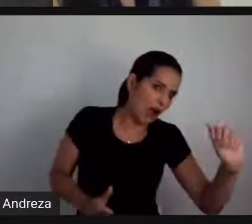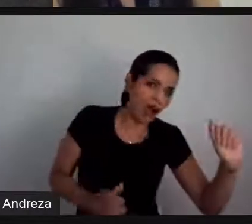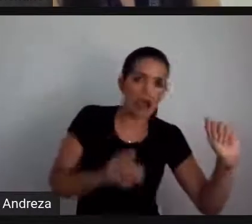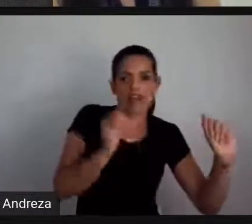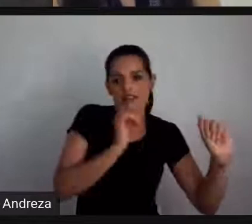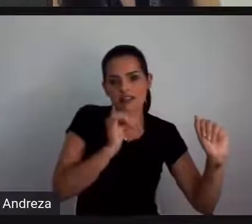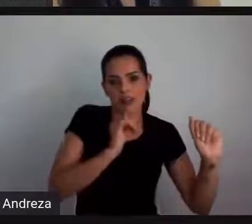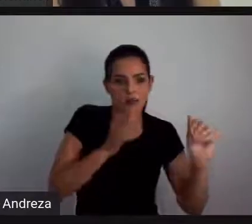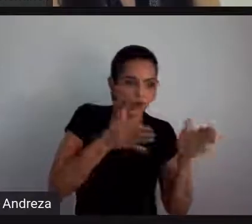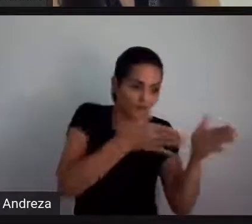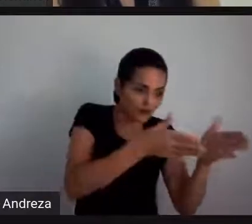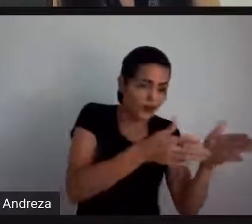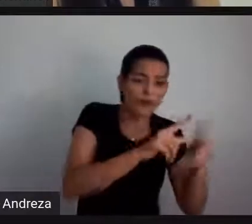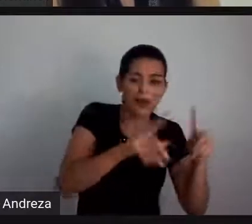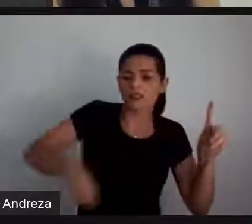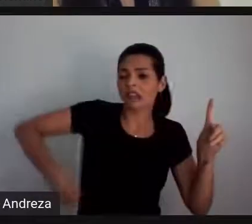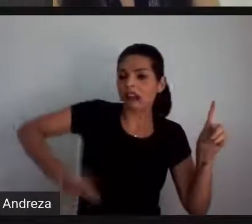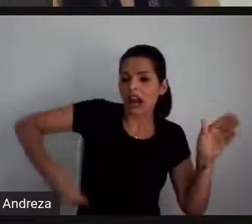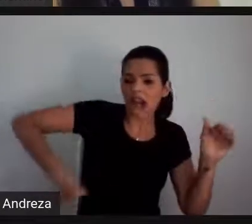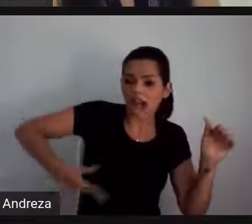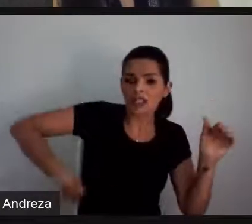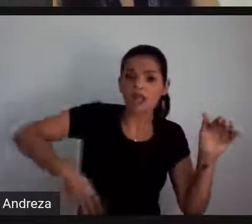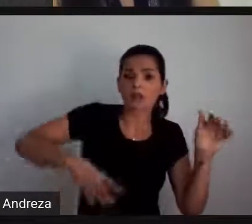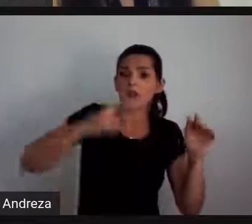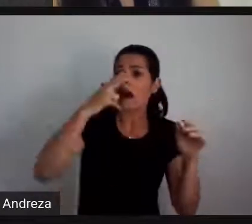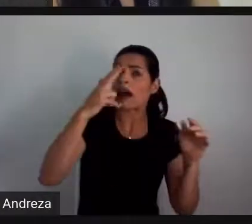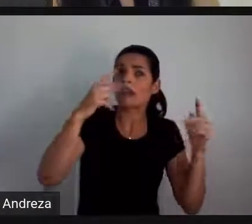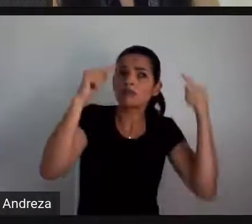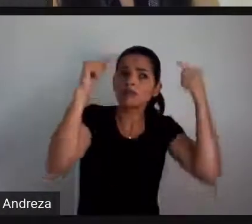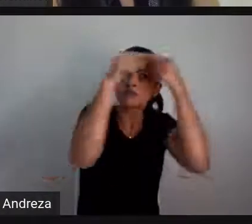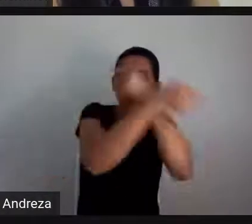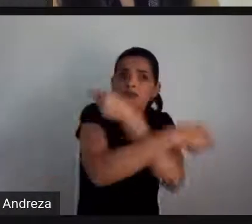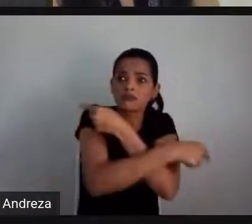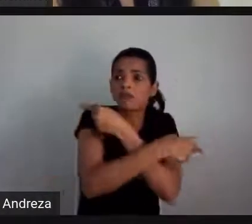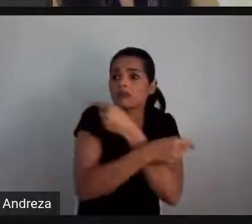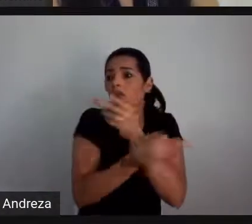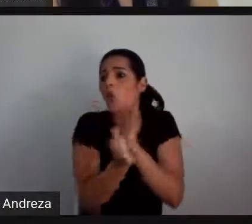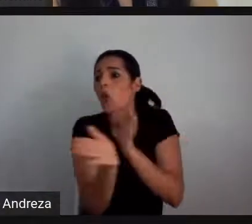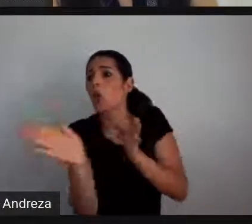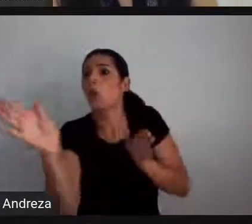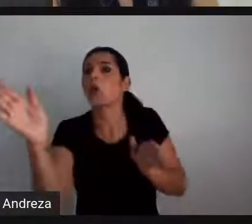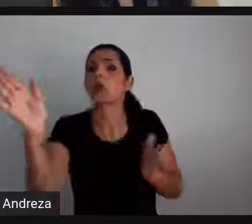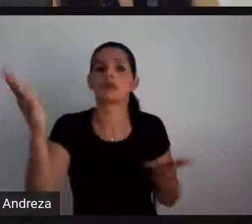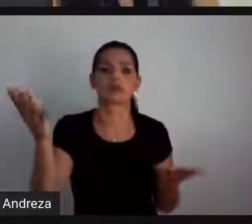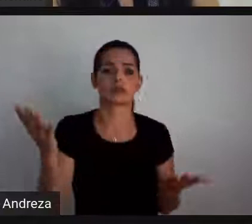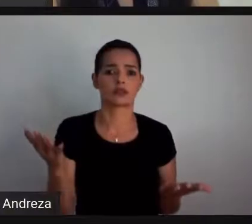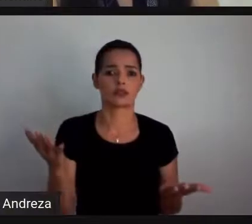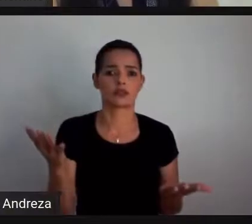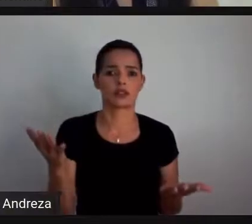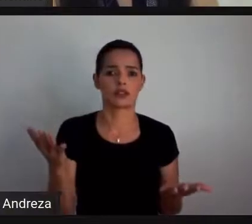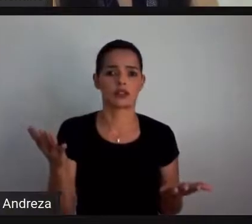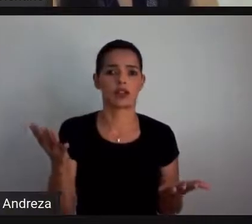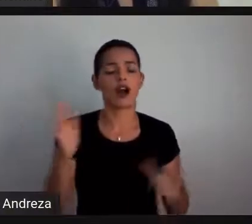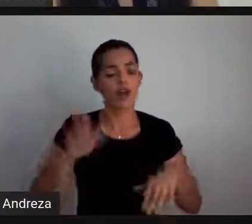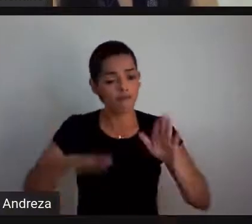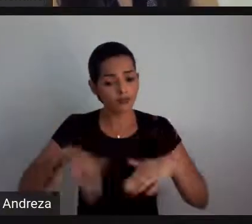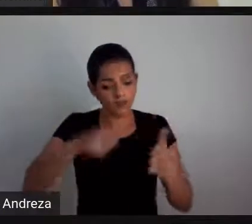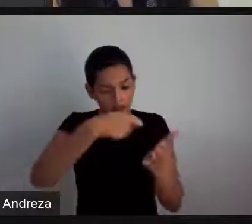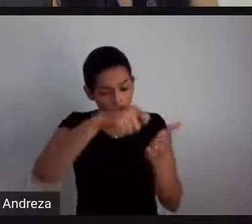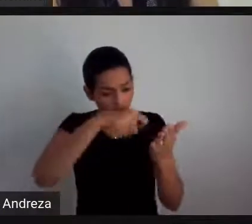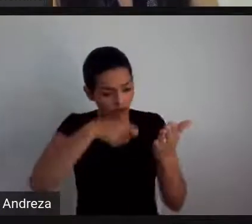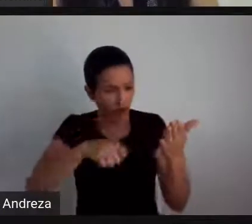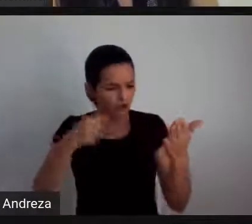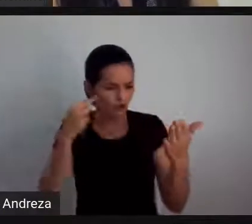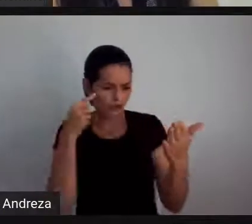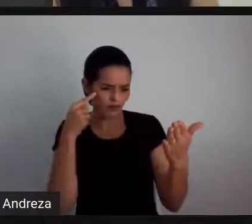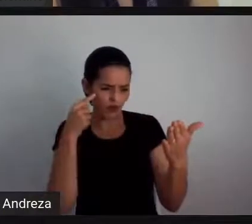gasta o dinheiro está levando a gente para uma outra direção. Então, também é uma boa oportunidade a gente olhar e falar, será que realmente o que eu quero para a minha vida, eu estou